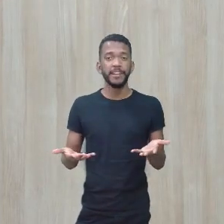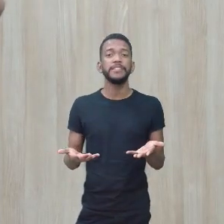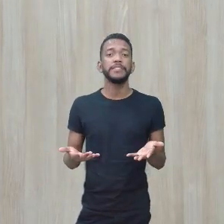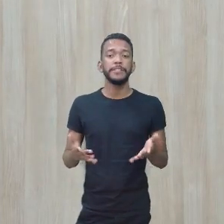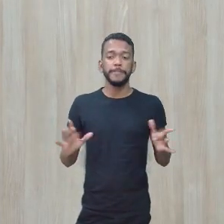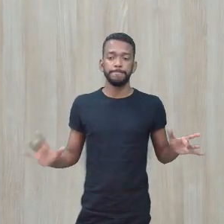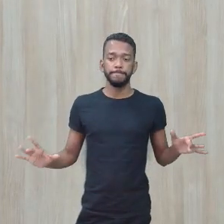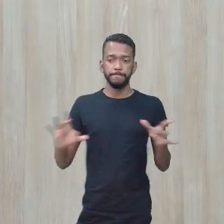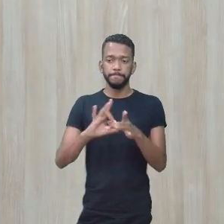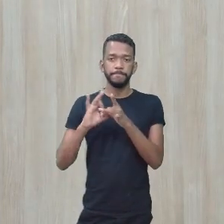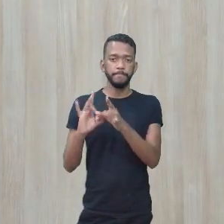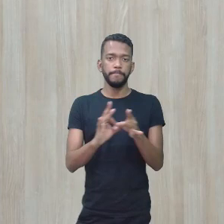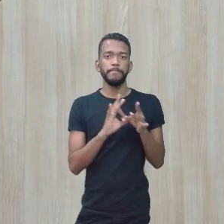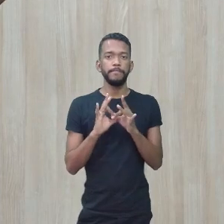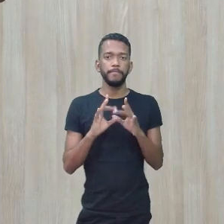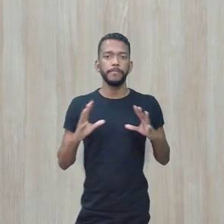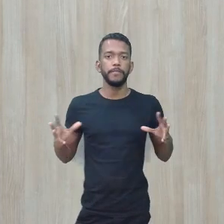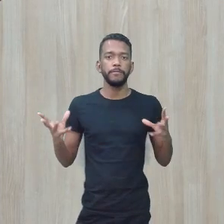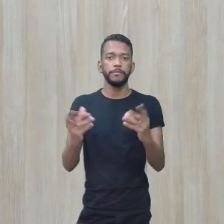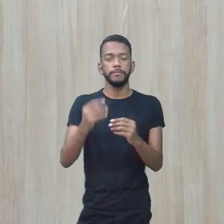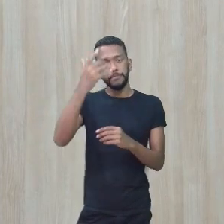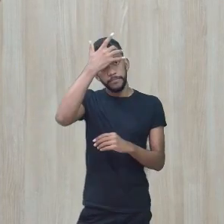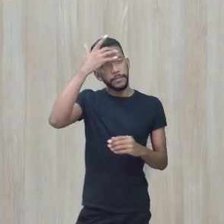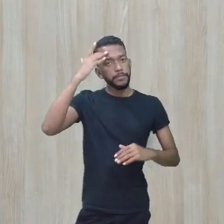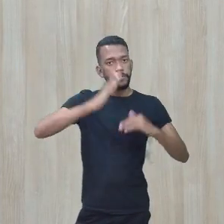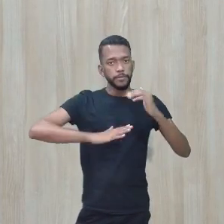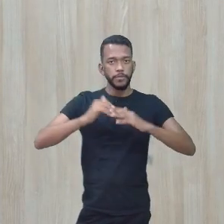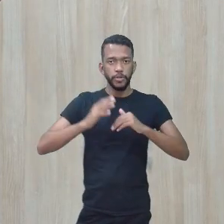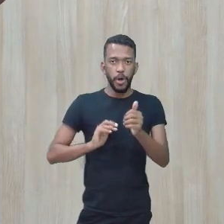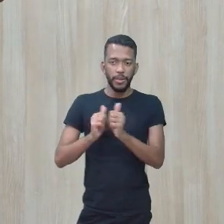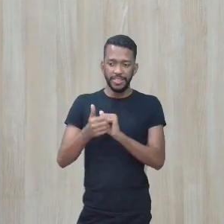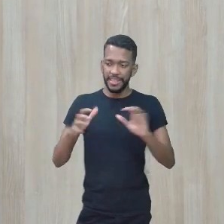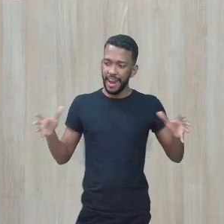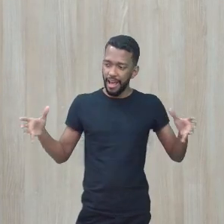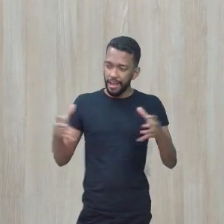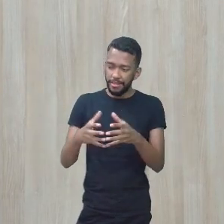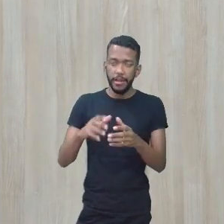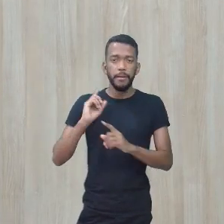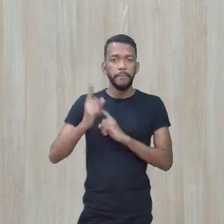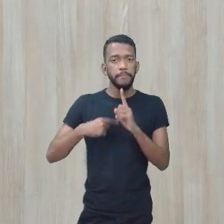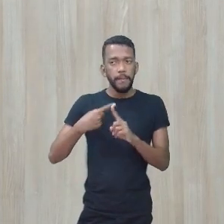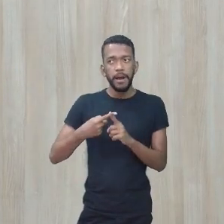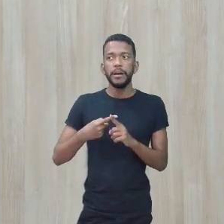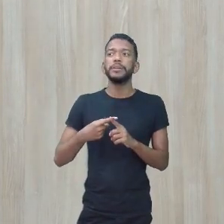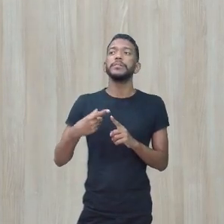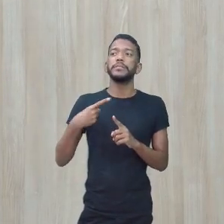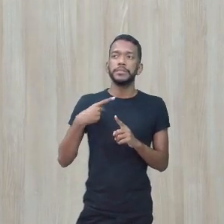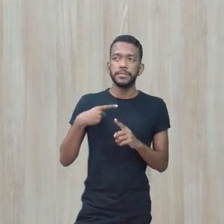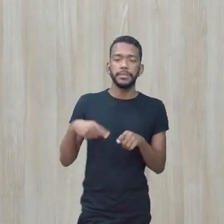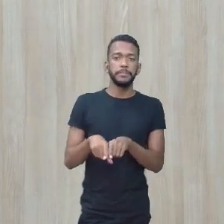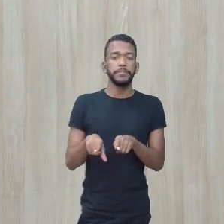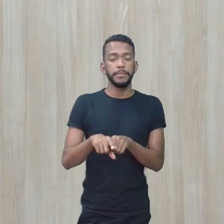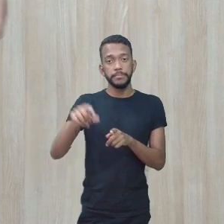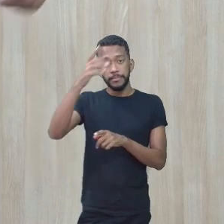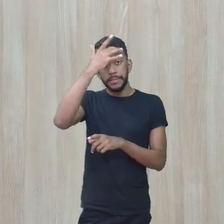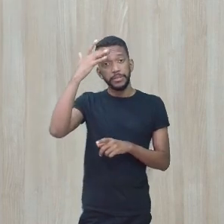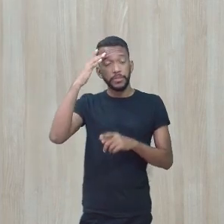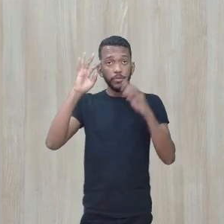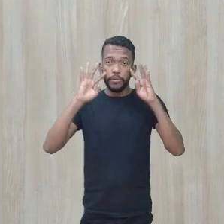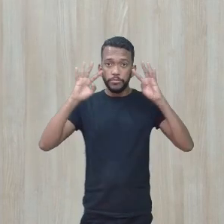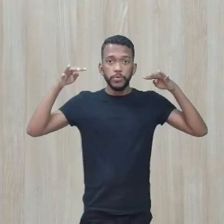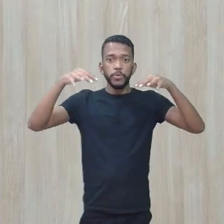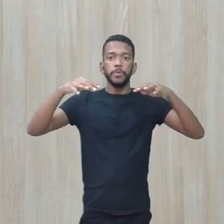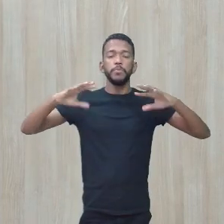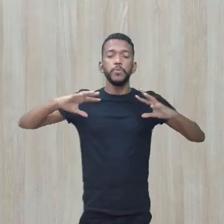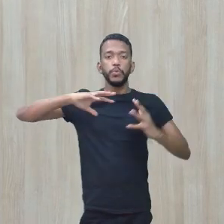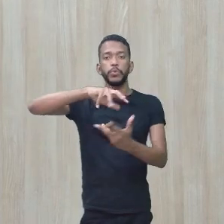une todos os atletas, une não só os atletas, mas une os telespectadores do mundo